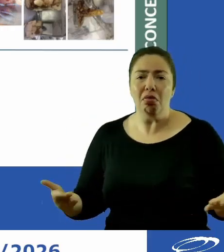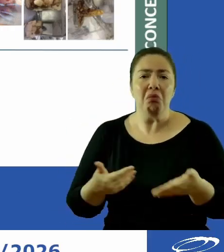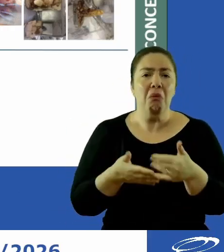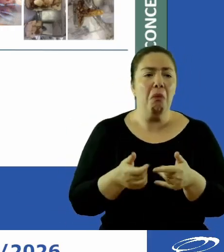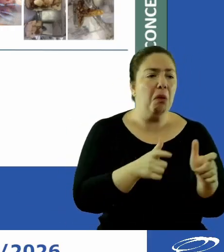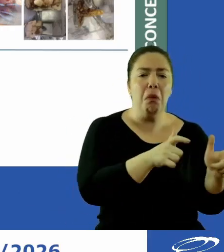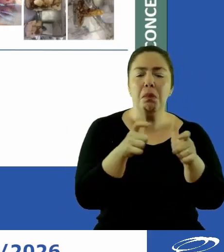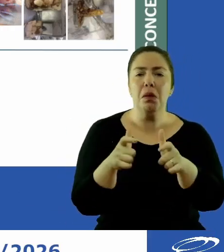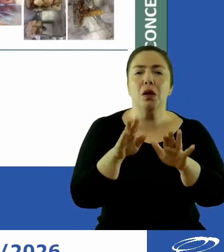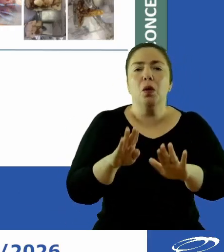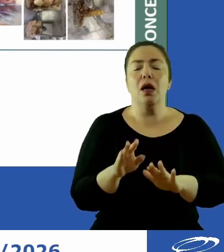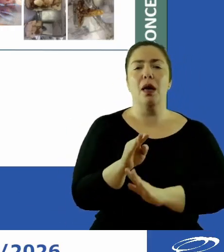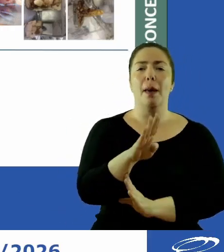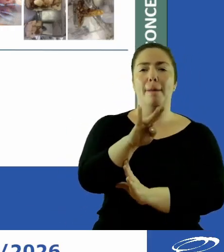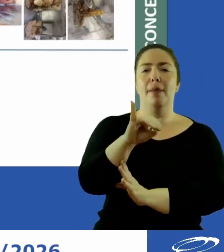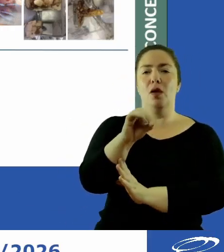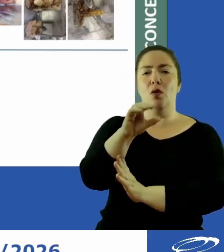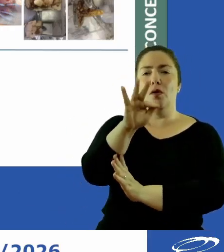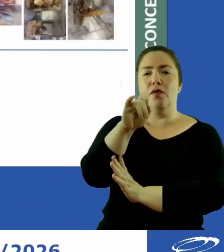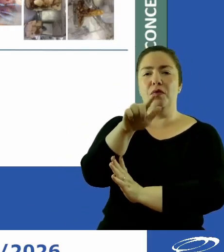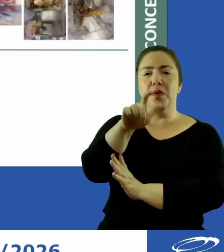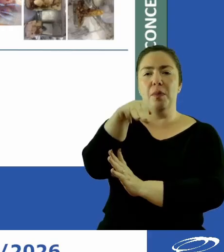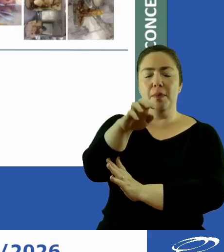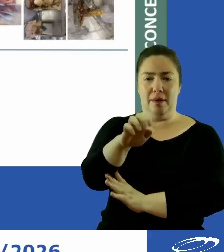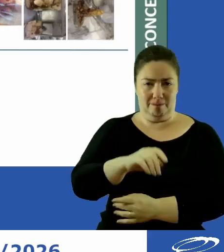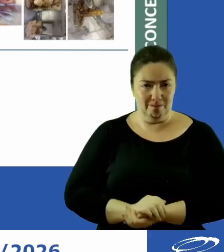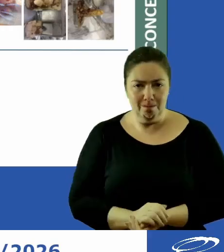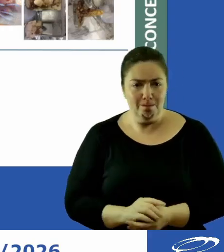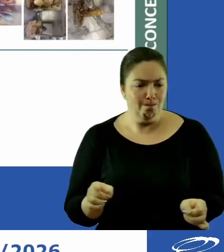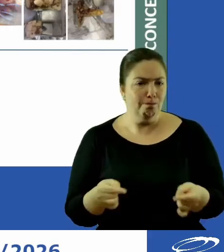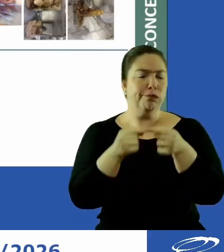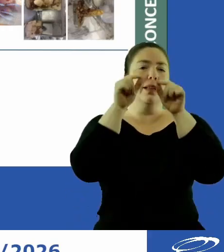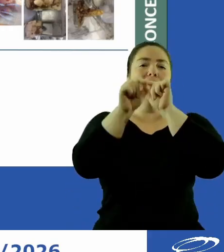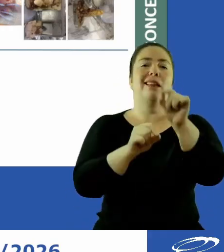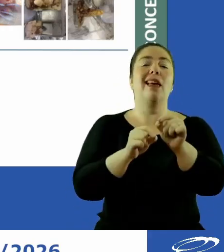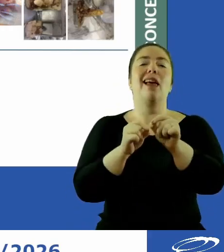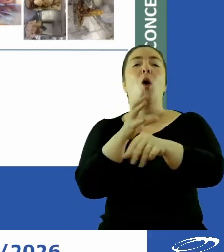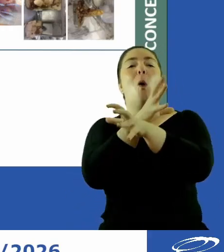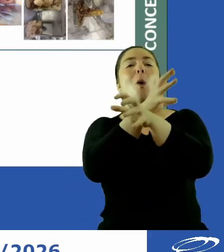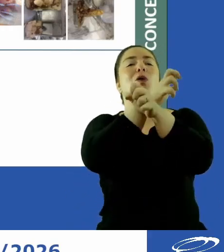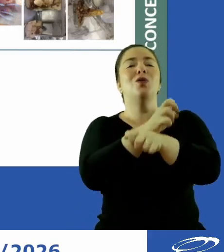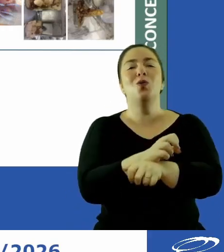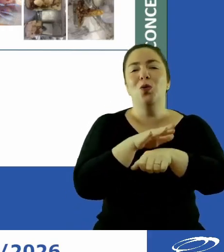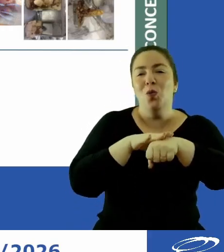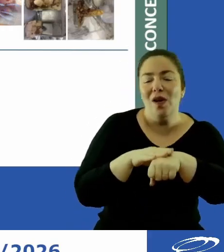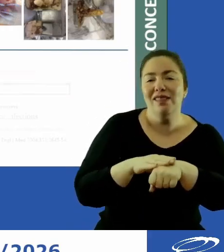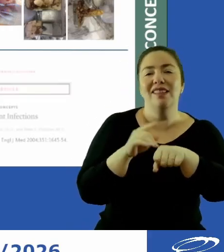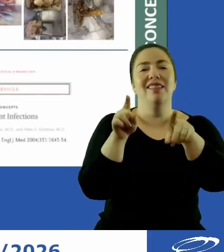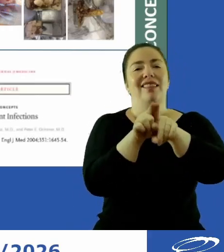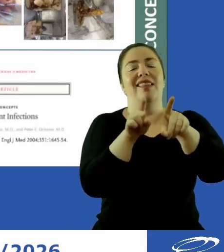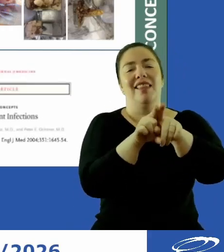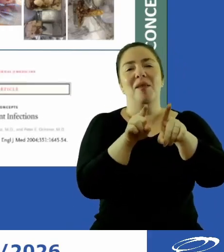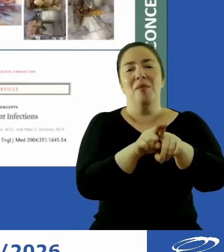de biofilme. E biofilme está completamente ligado às infecções ósseas e também às infecções associadas aos implantes. E a